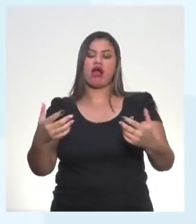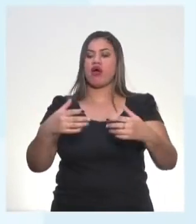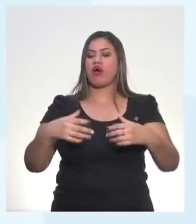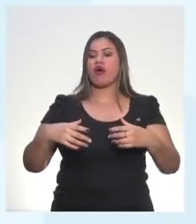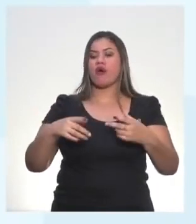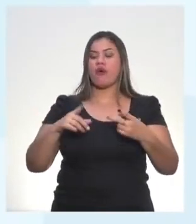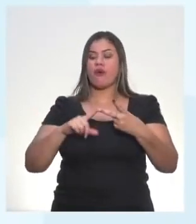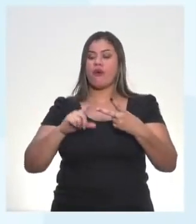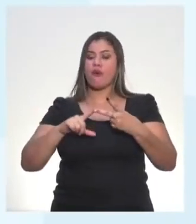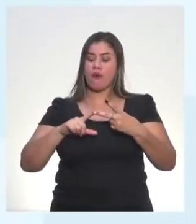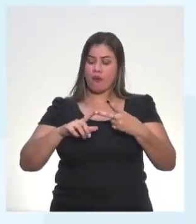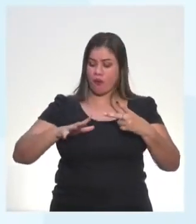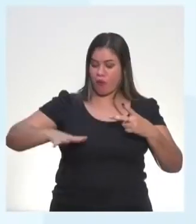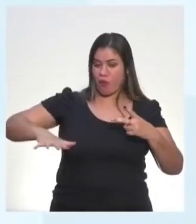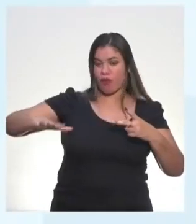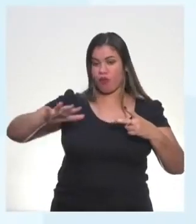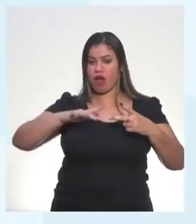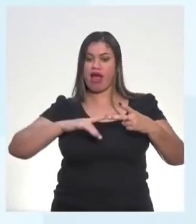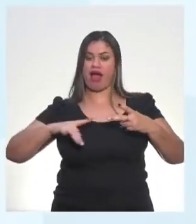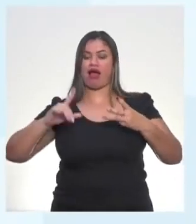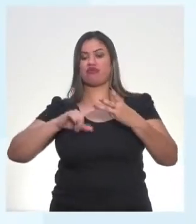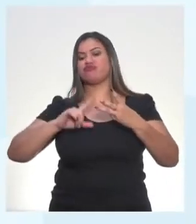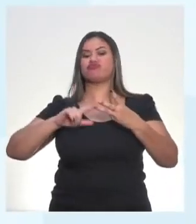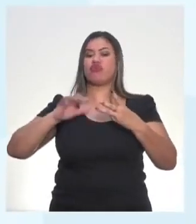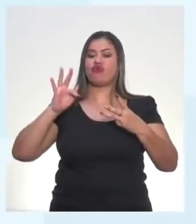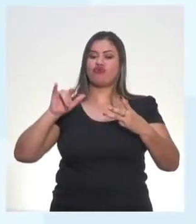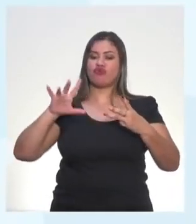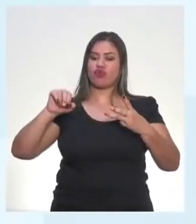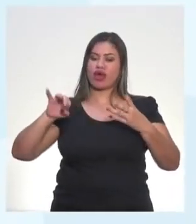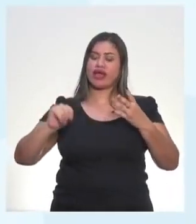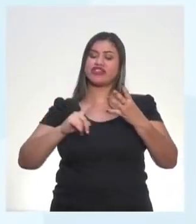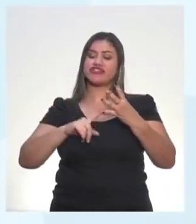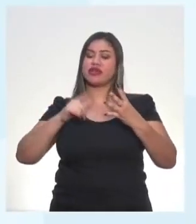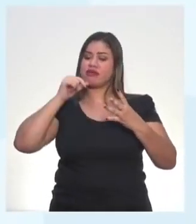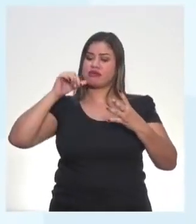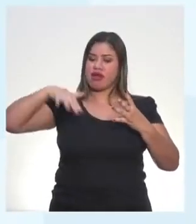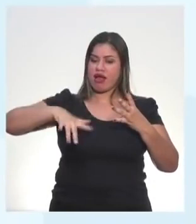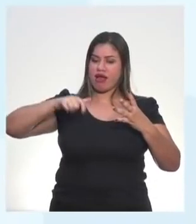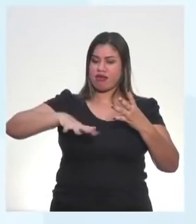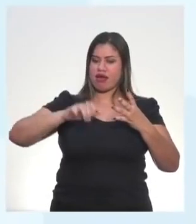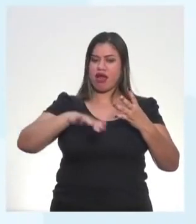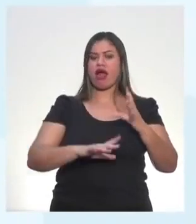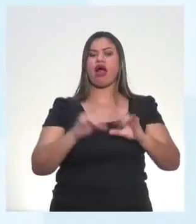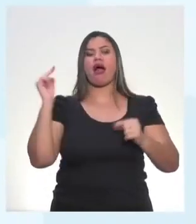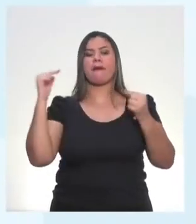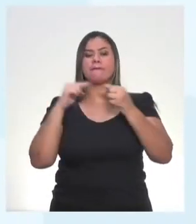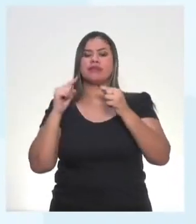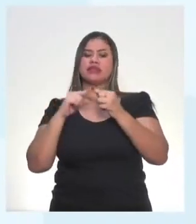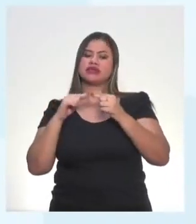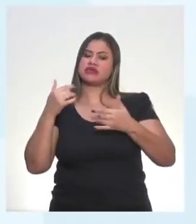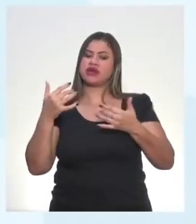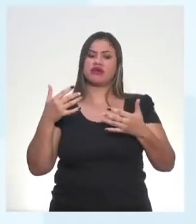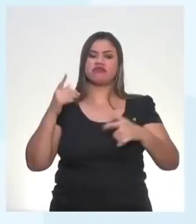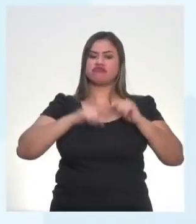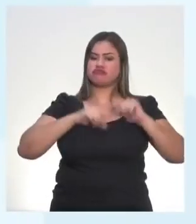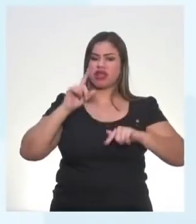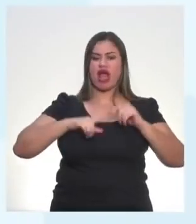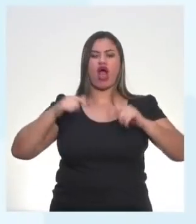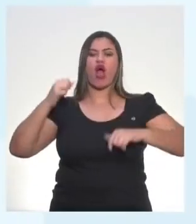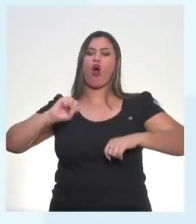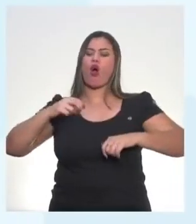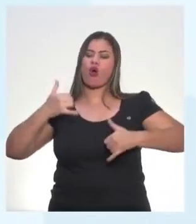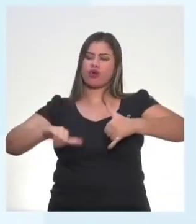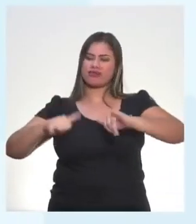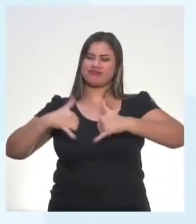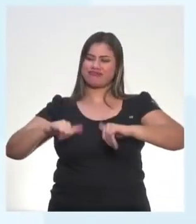um afluente, uma nascente, provocada pela introdução de qualquer matéria ou energia. Qualquer composto químico que eu